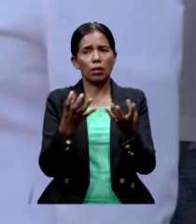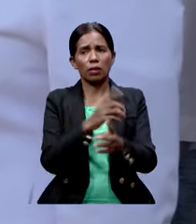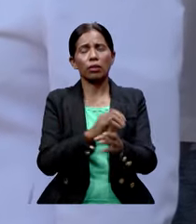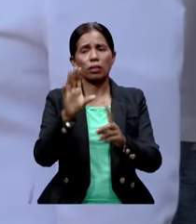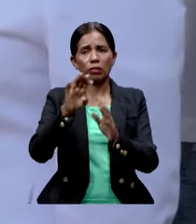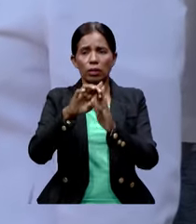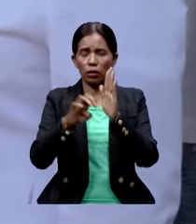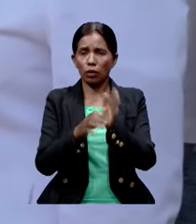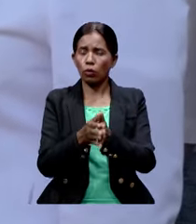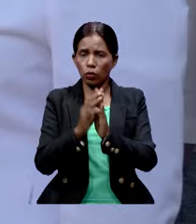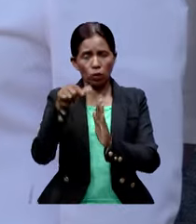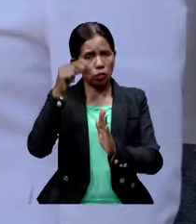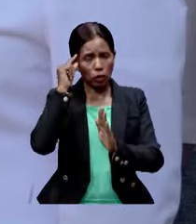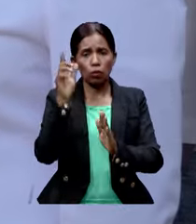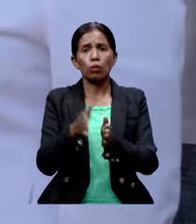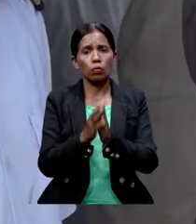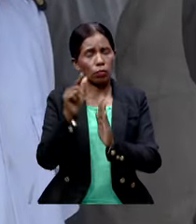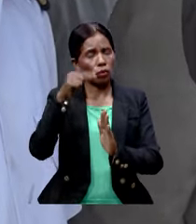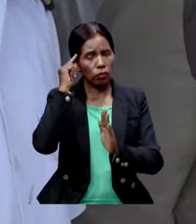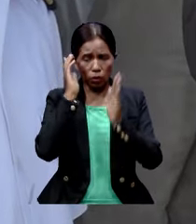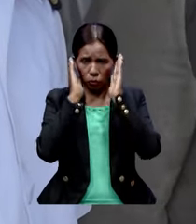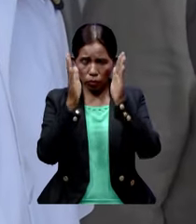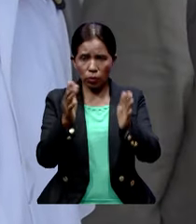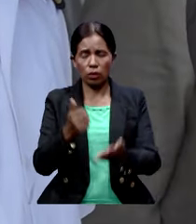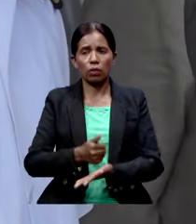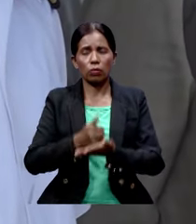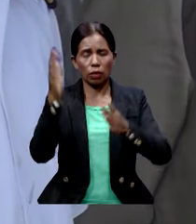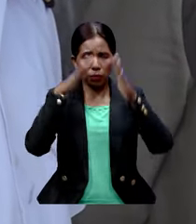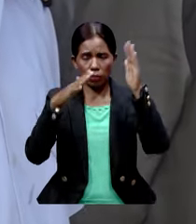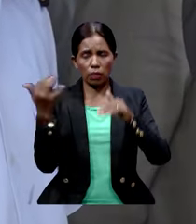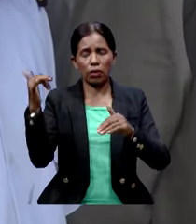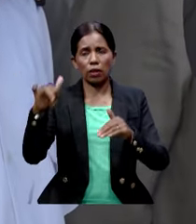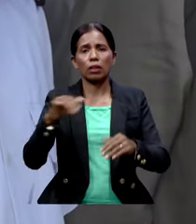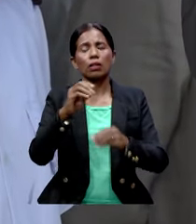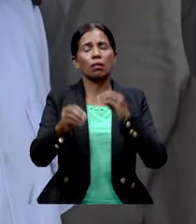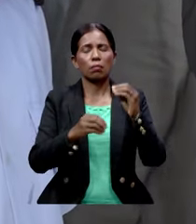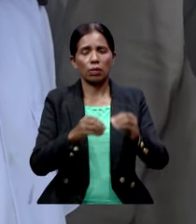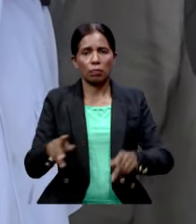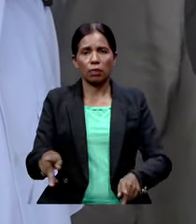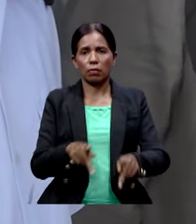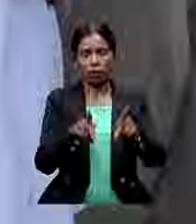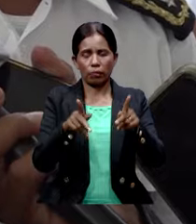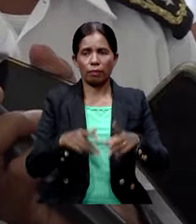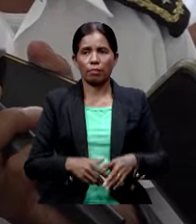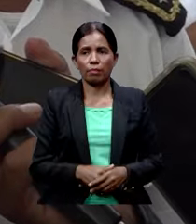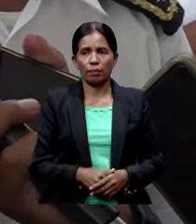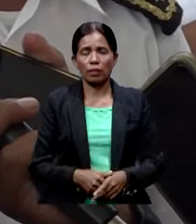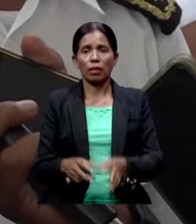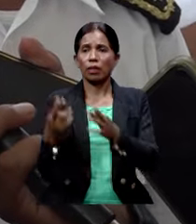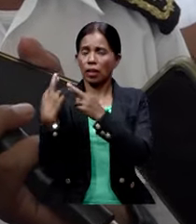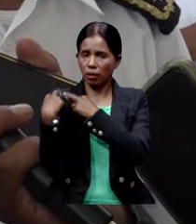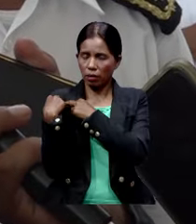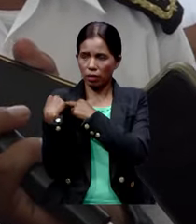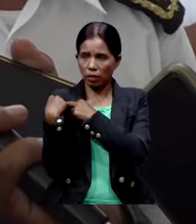o seu governo dá atenção para o problema Sirenebê, tô agora sai preocupação público. É responsabilidade